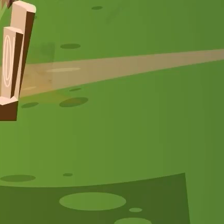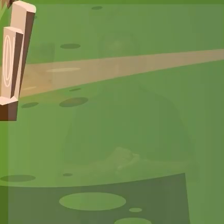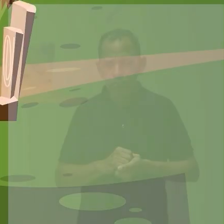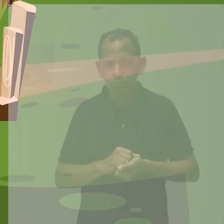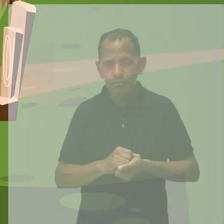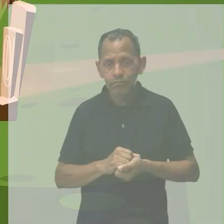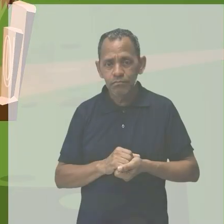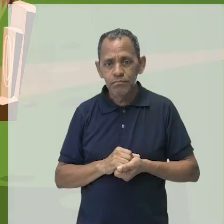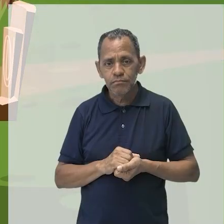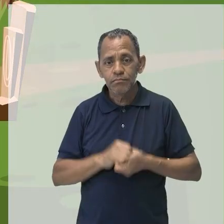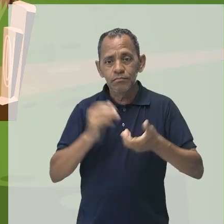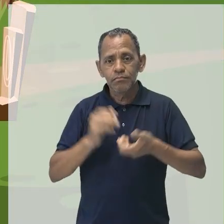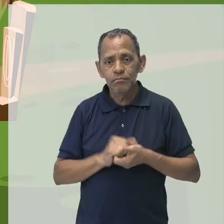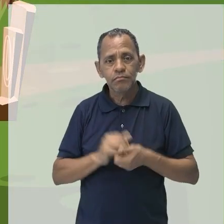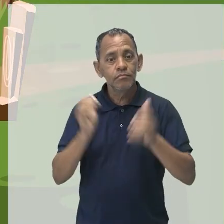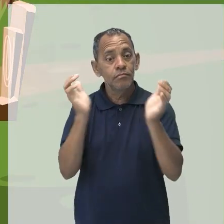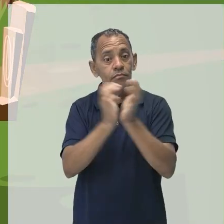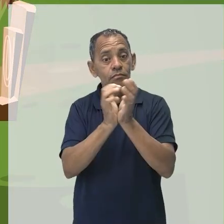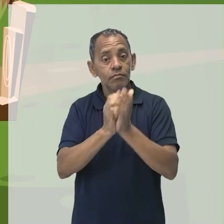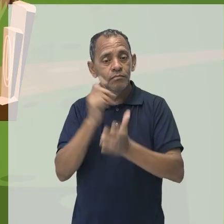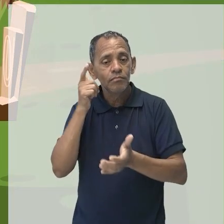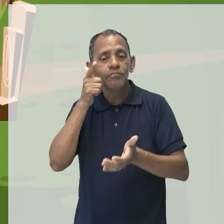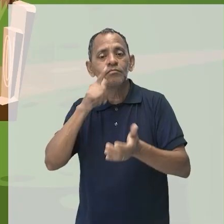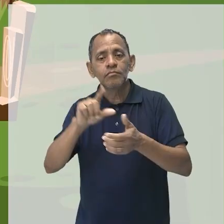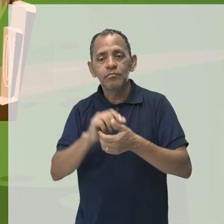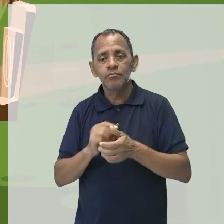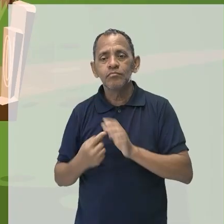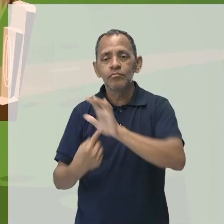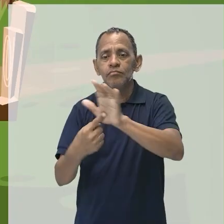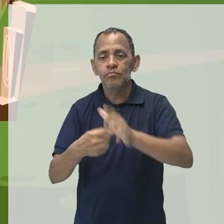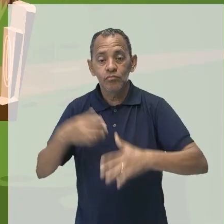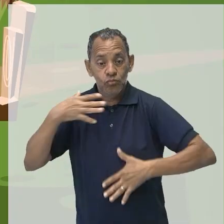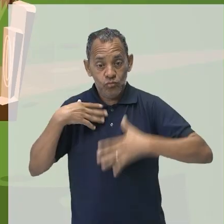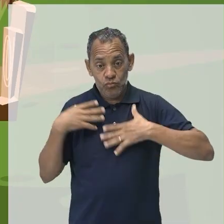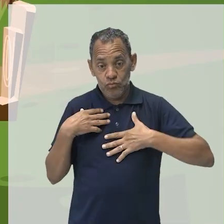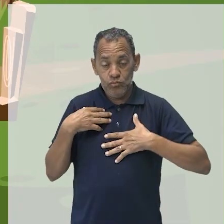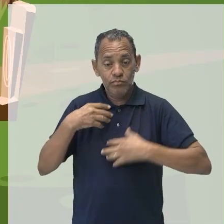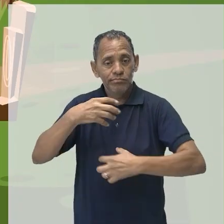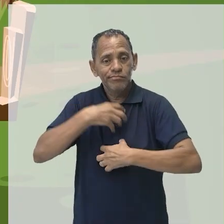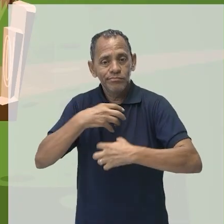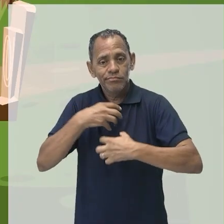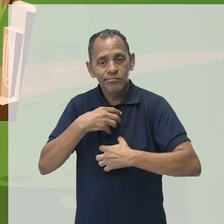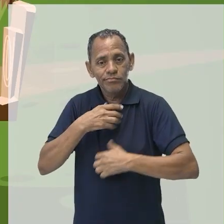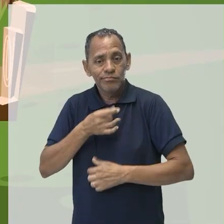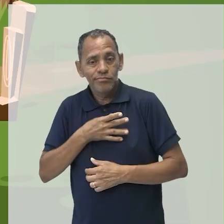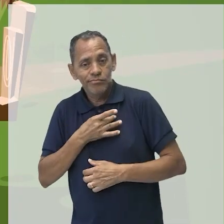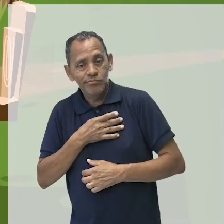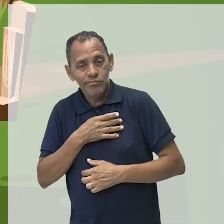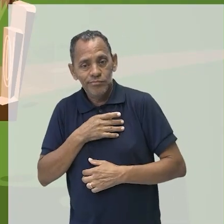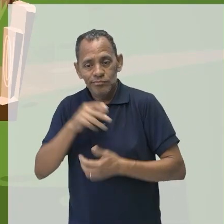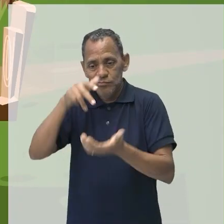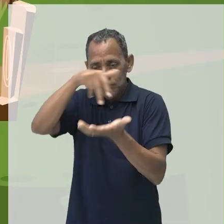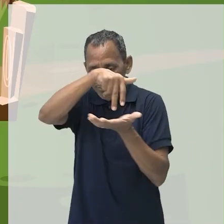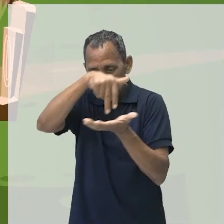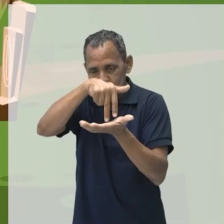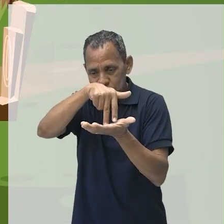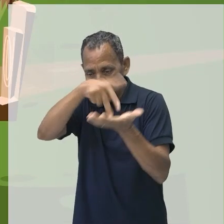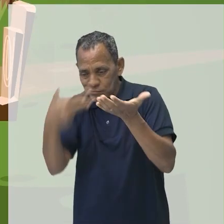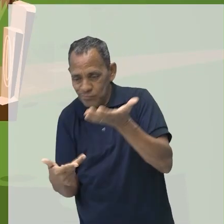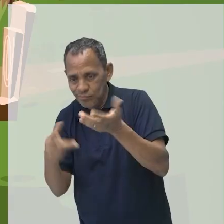Então, o grupo conseguiu expressar com o corpo a sensação de medo de cair da ponte no rio?